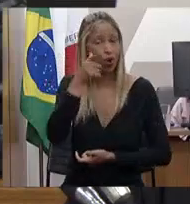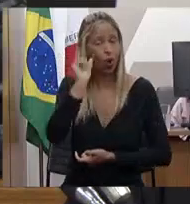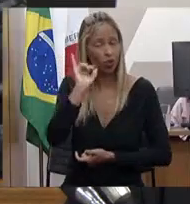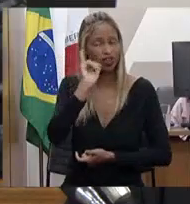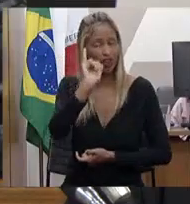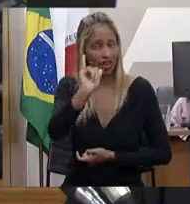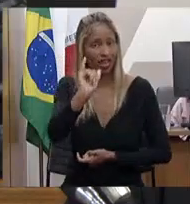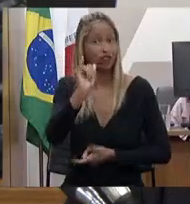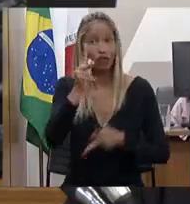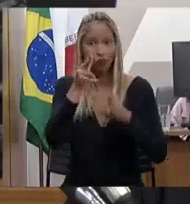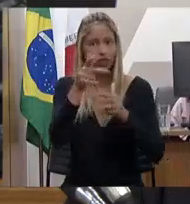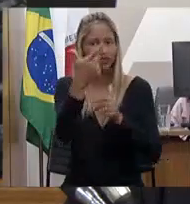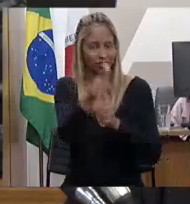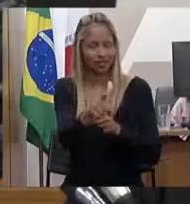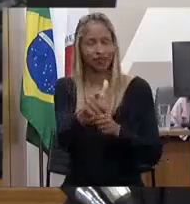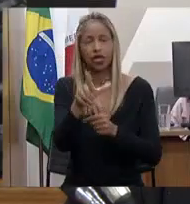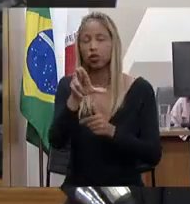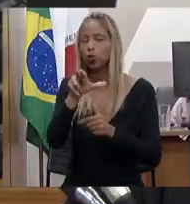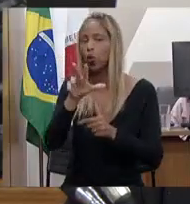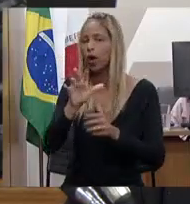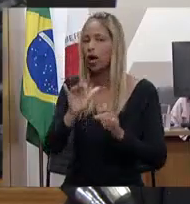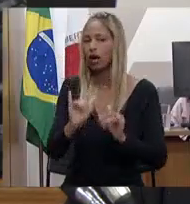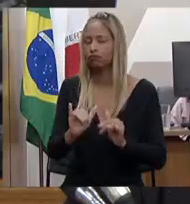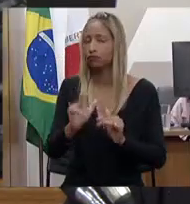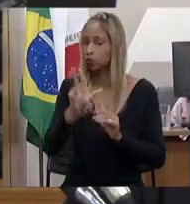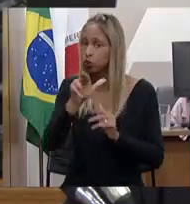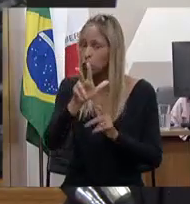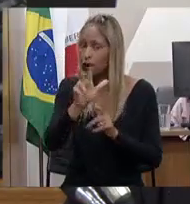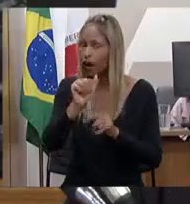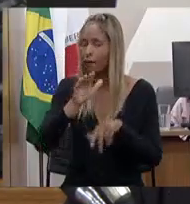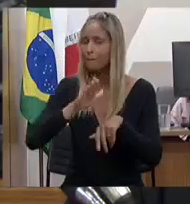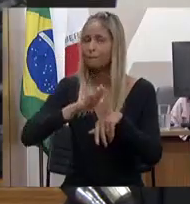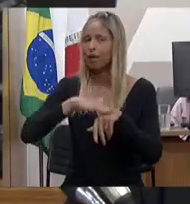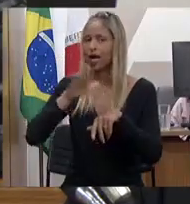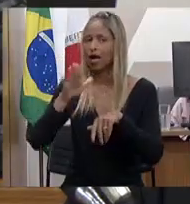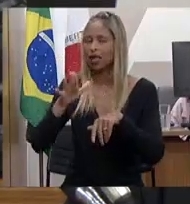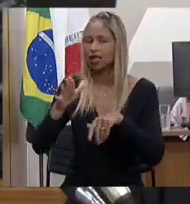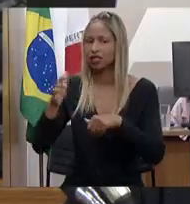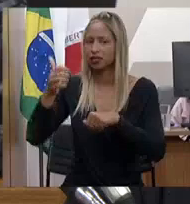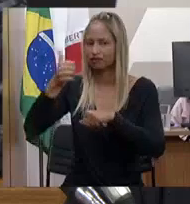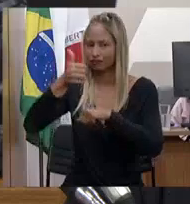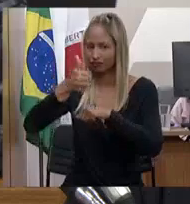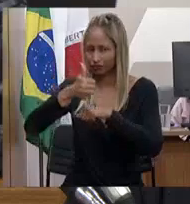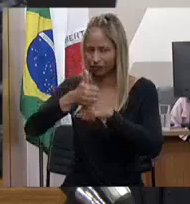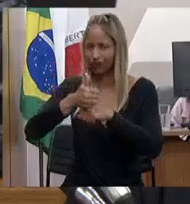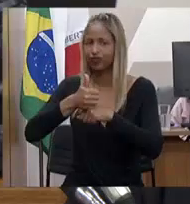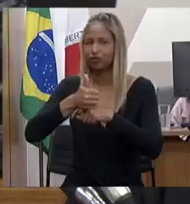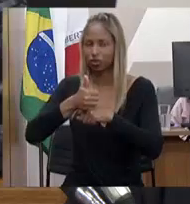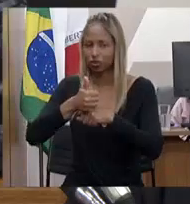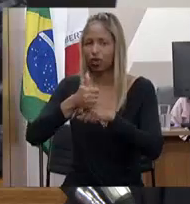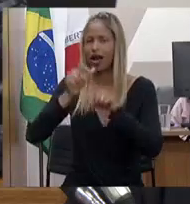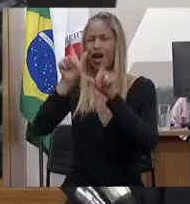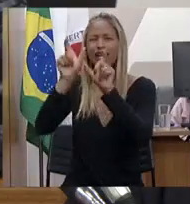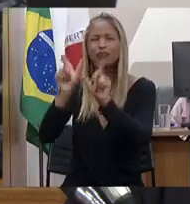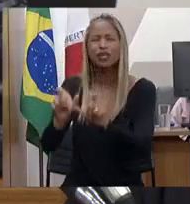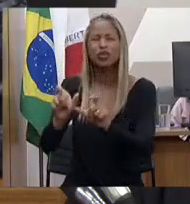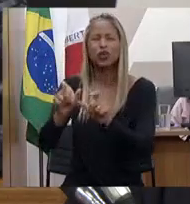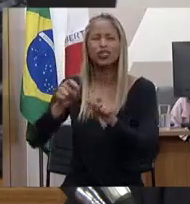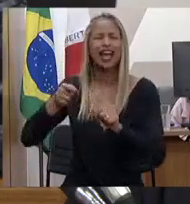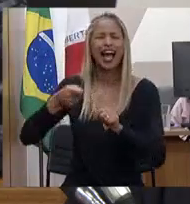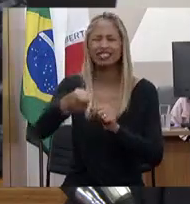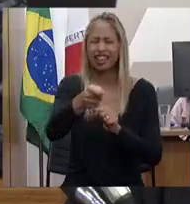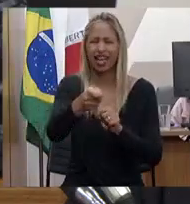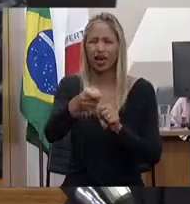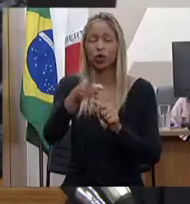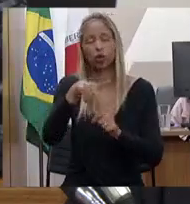vou repetir que nunca mais nunca mais ocupe a presidência da república aqueles que atacam